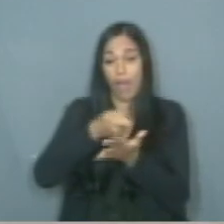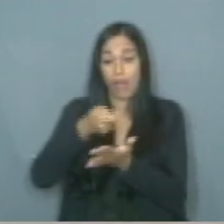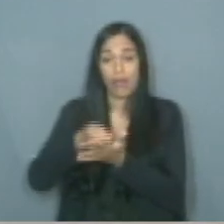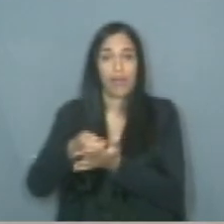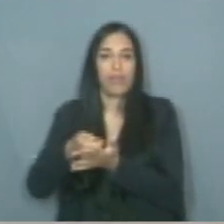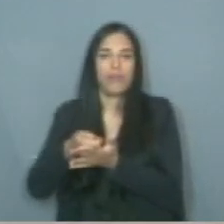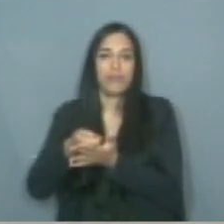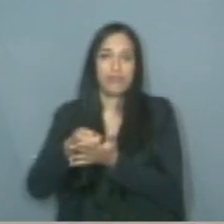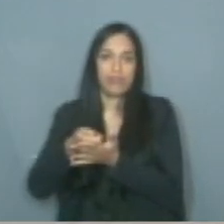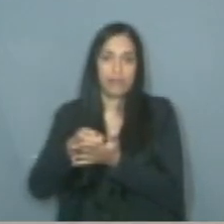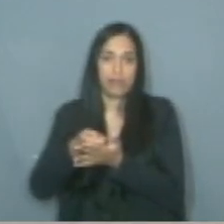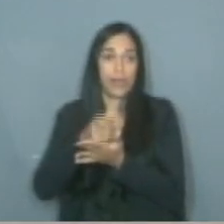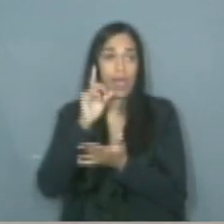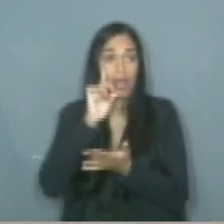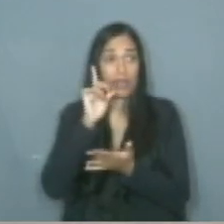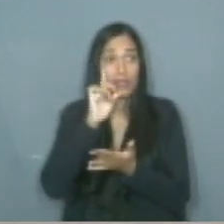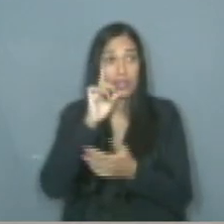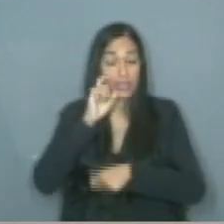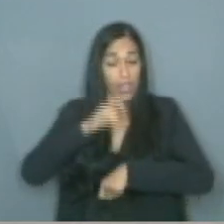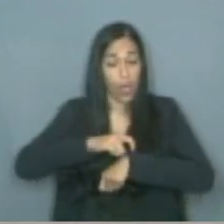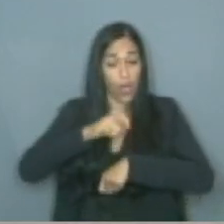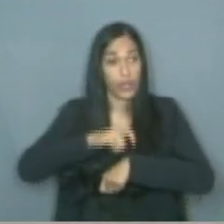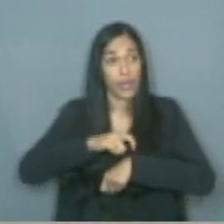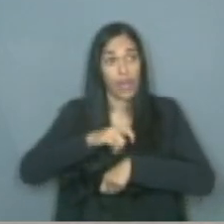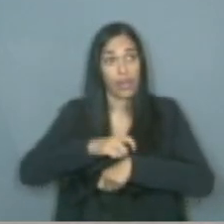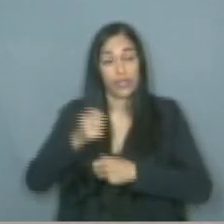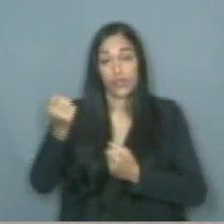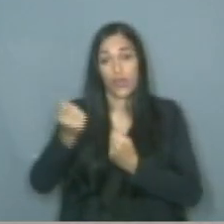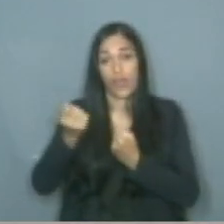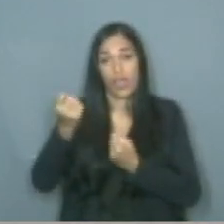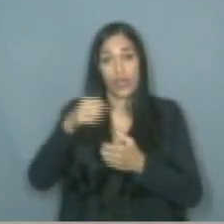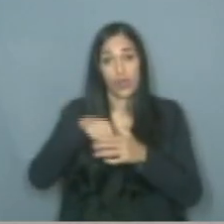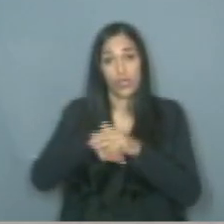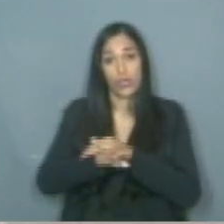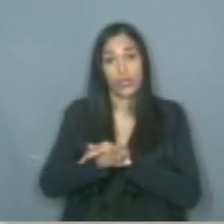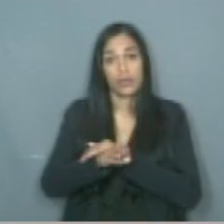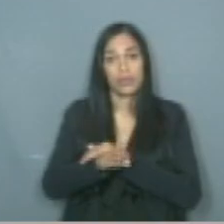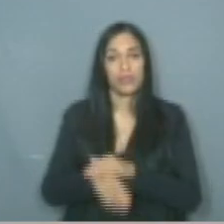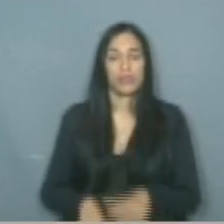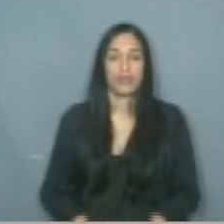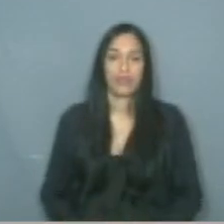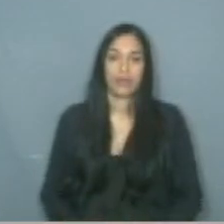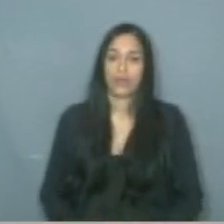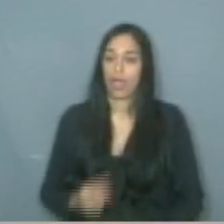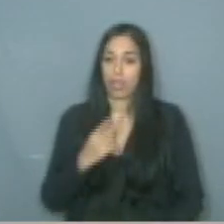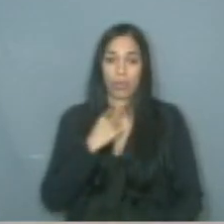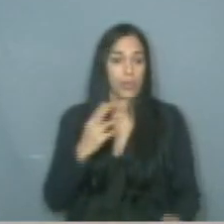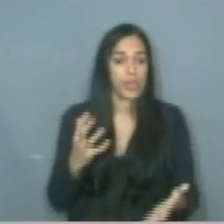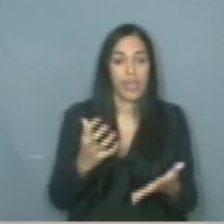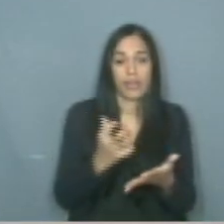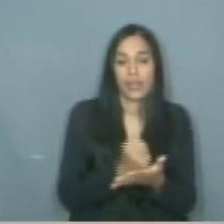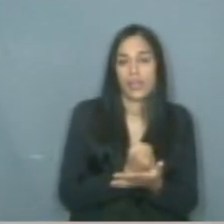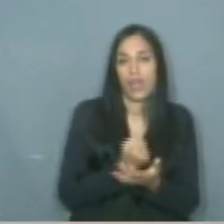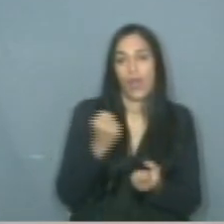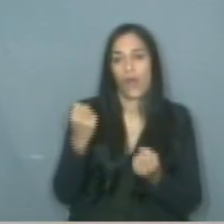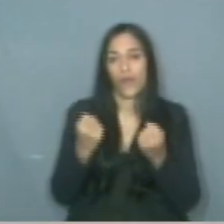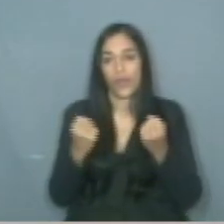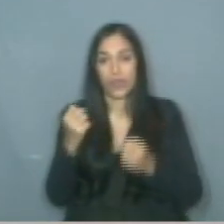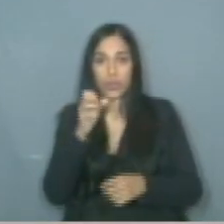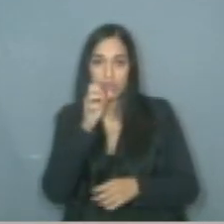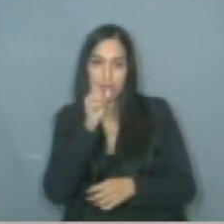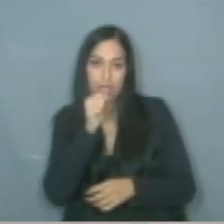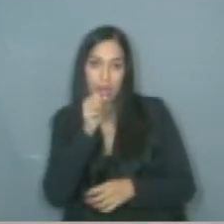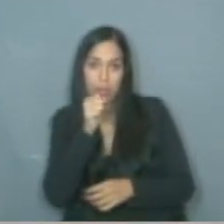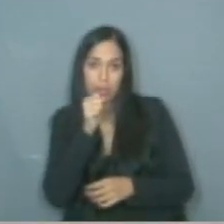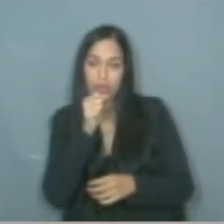que esse veículo fica naquele pátio daquele depósito. Ou seja, ele não pode retirar o veículo no sábado, não